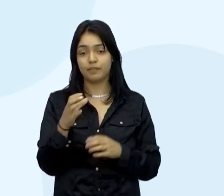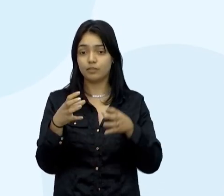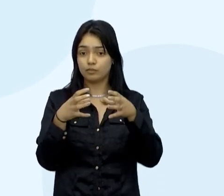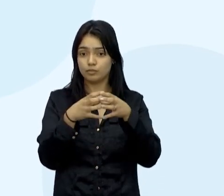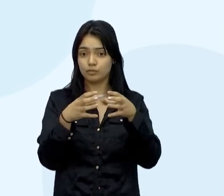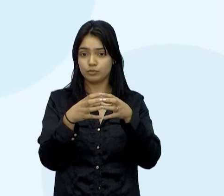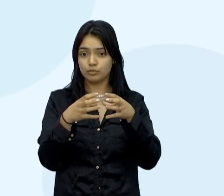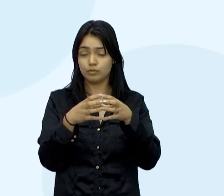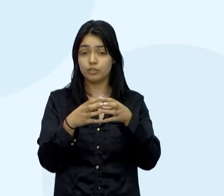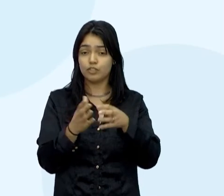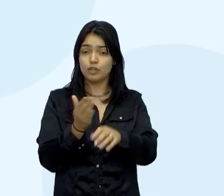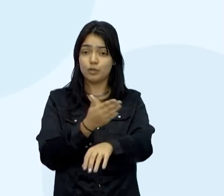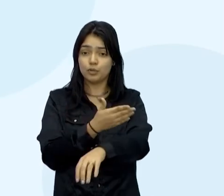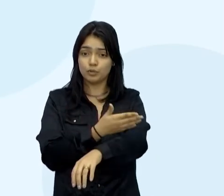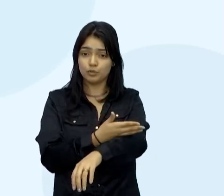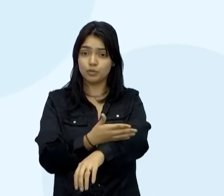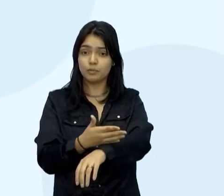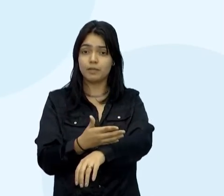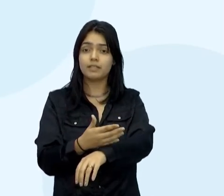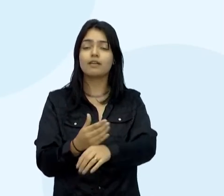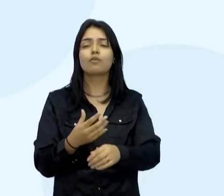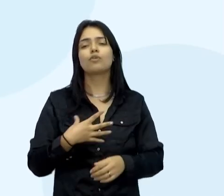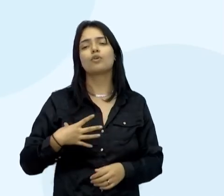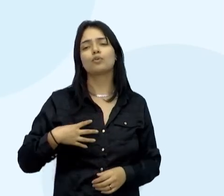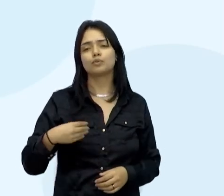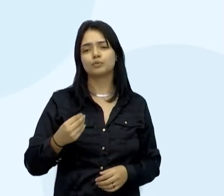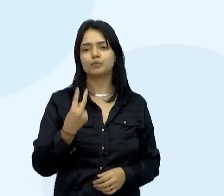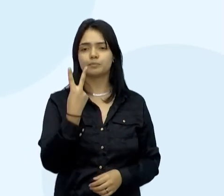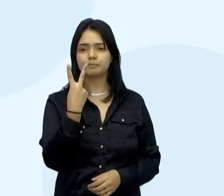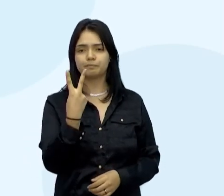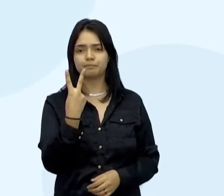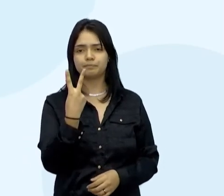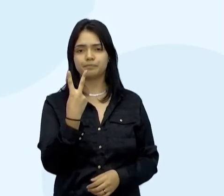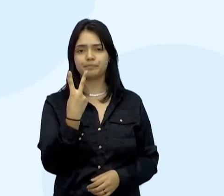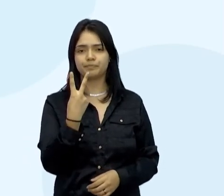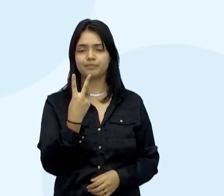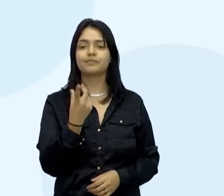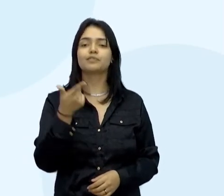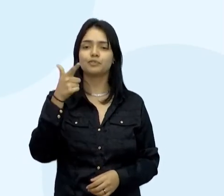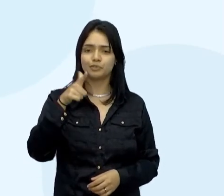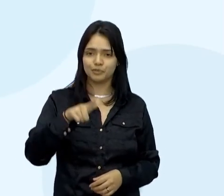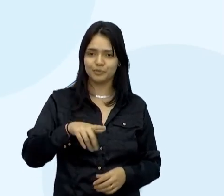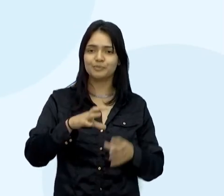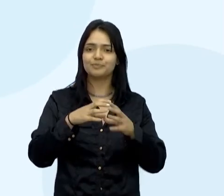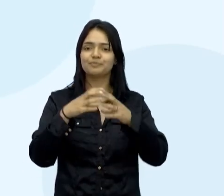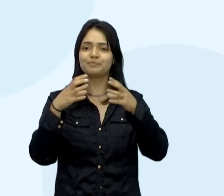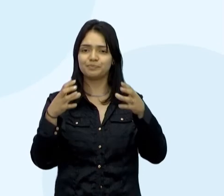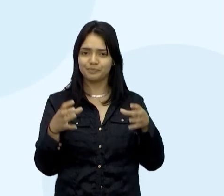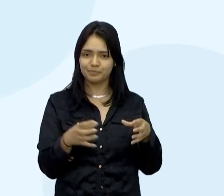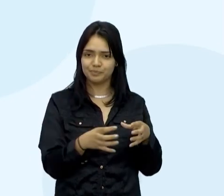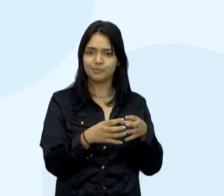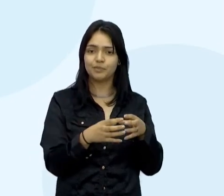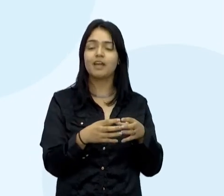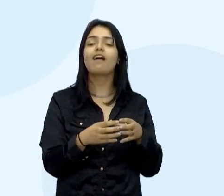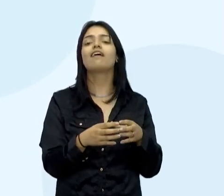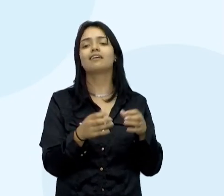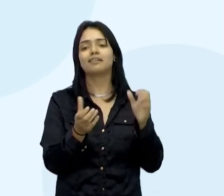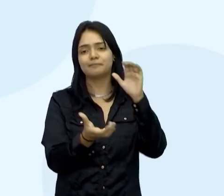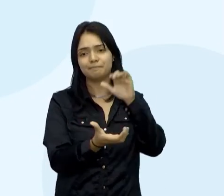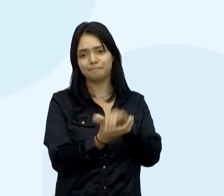eles vão apresentar 2 filhos. Esses 2 filhos, novamente, se casam entre